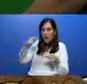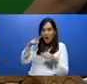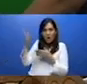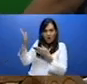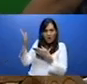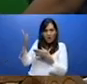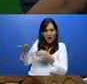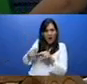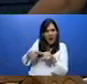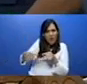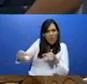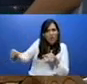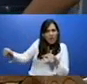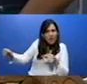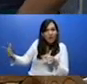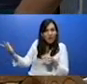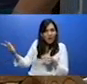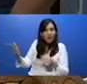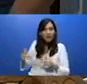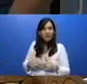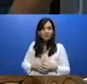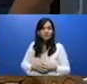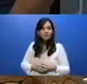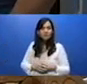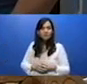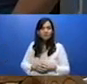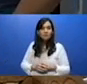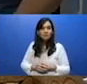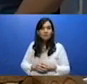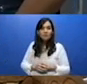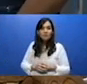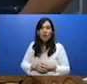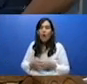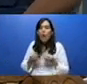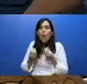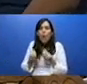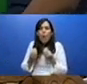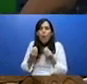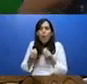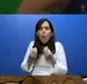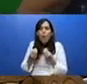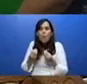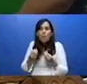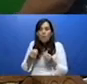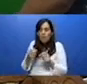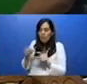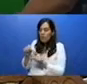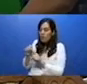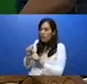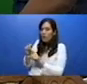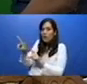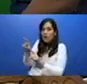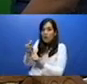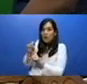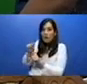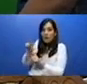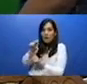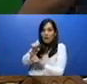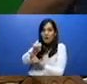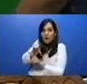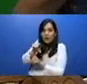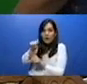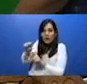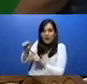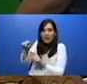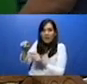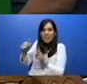página 263, a cauda dele funciona como arma, tá, crianças? Ela possui como se fossem